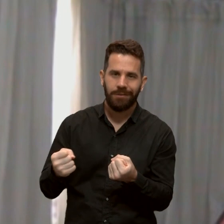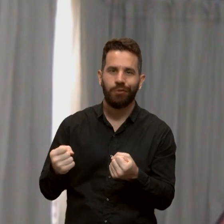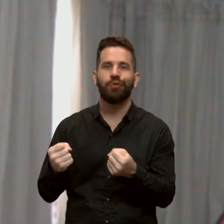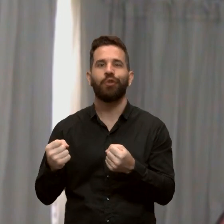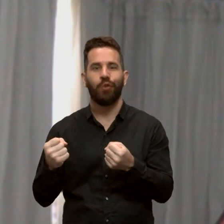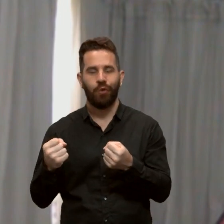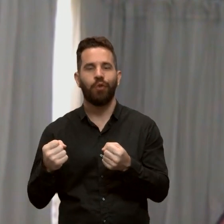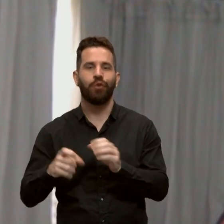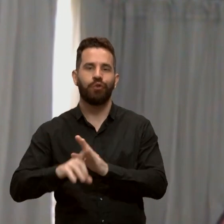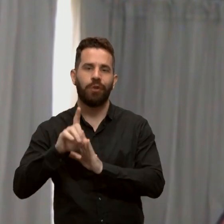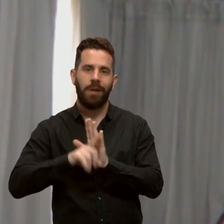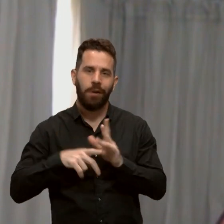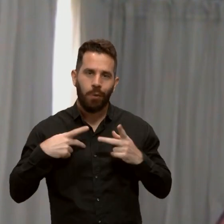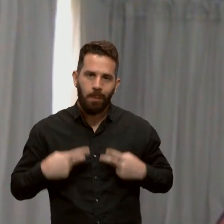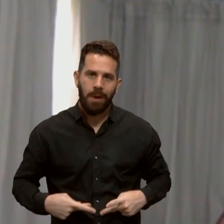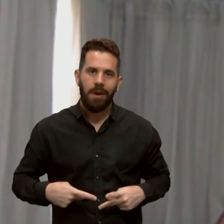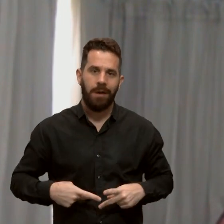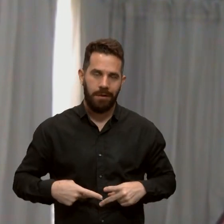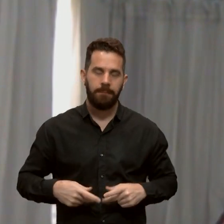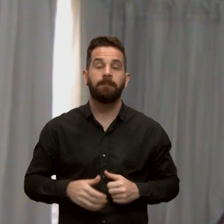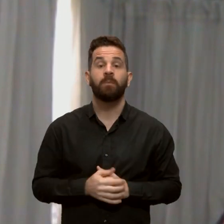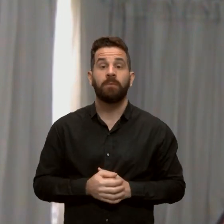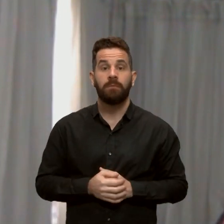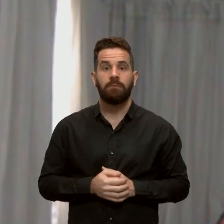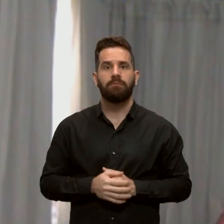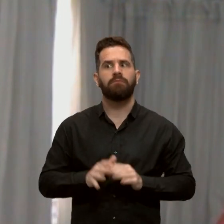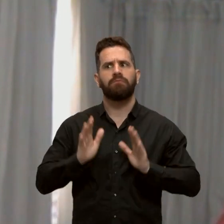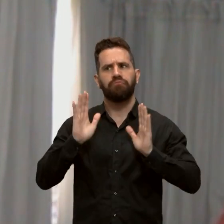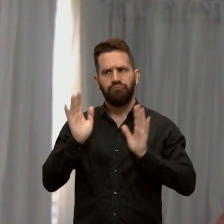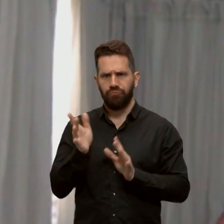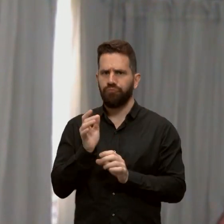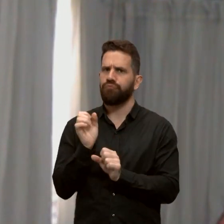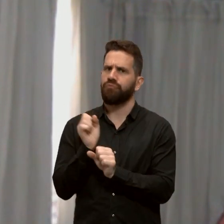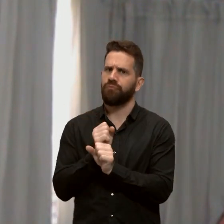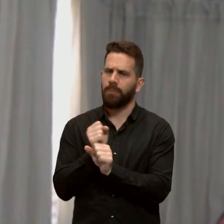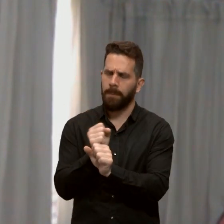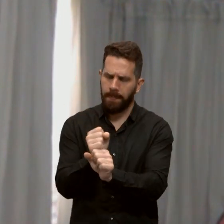aí dessa trajetória, a gente já fez cursos